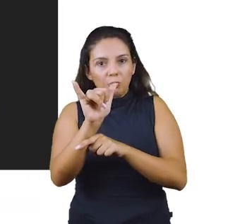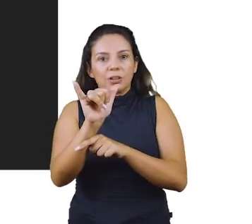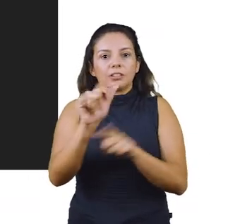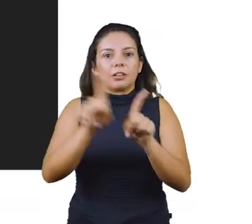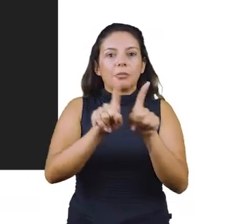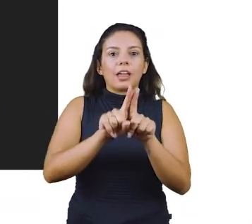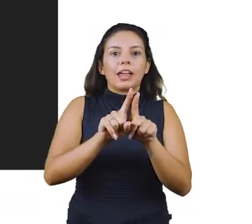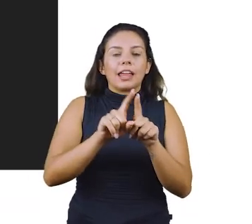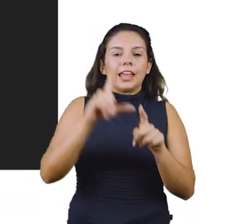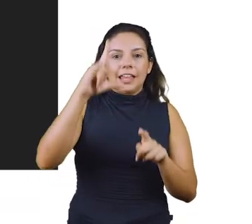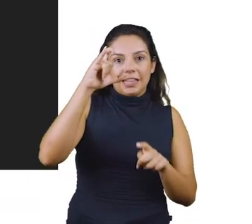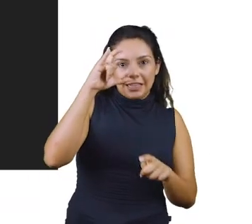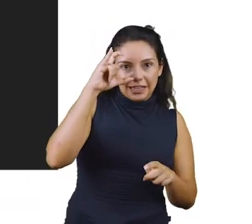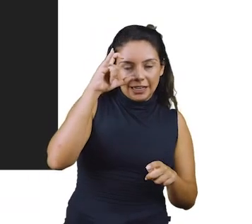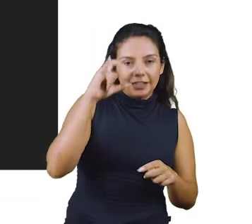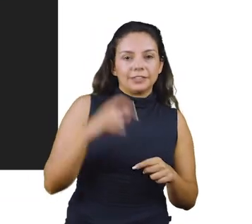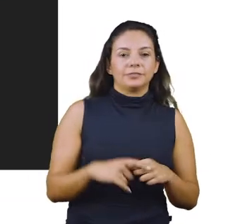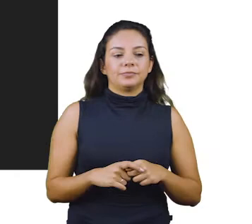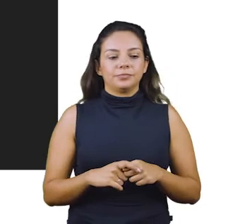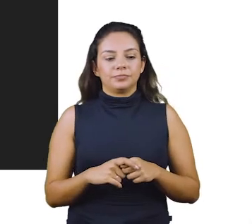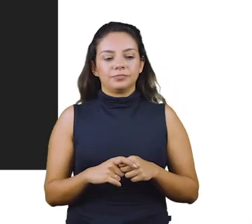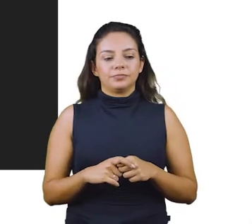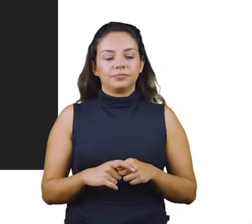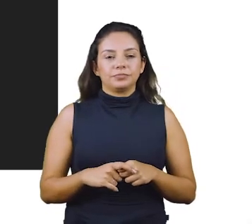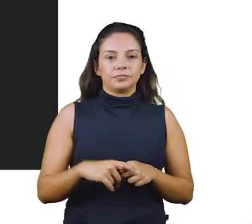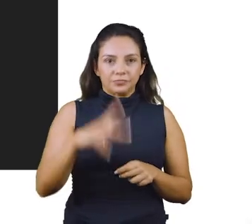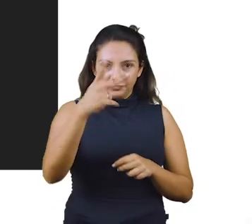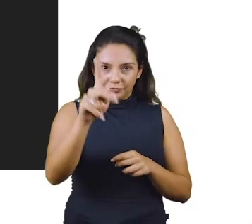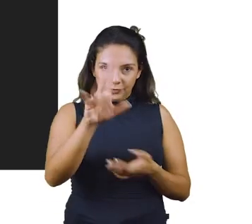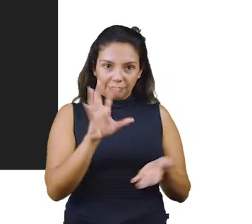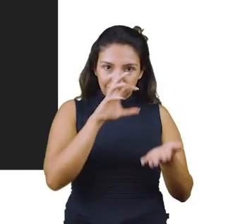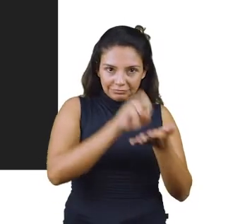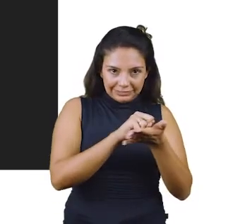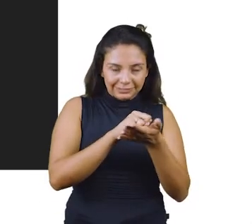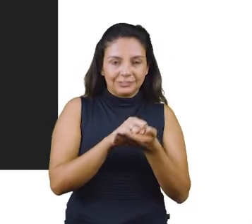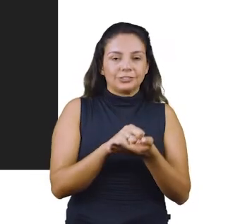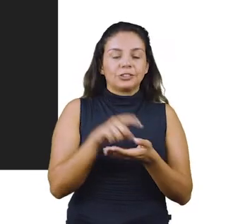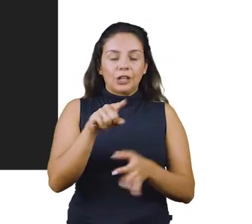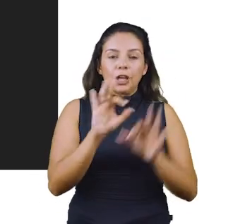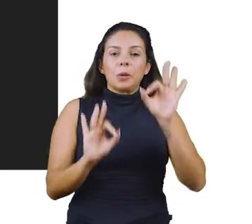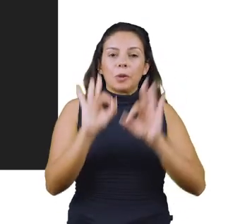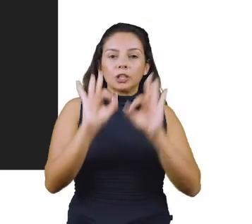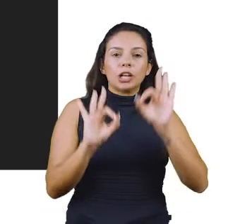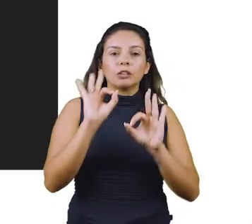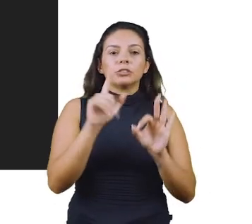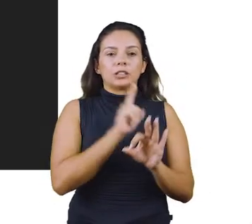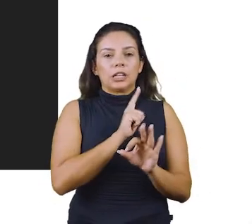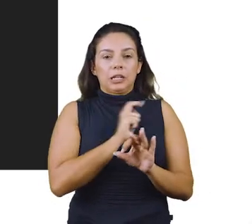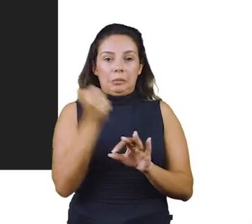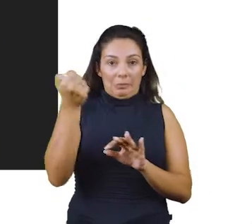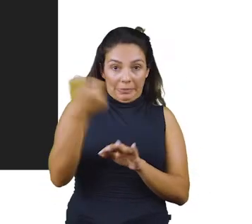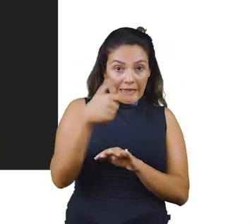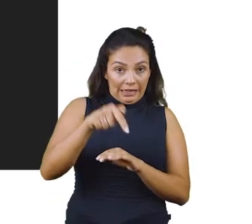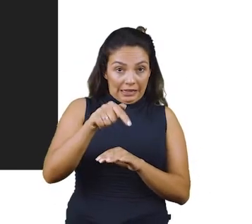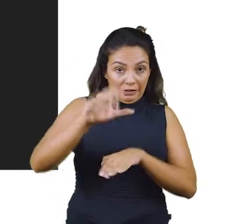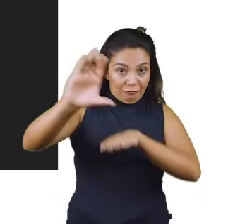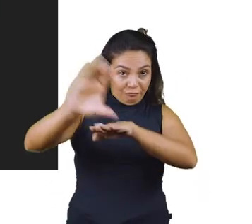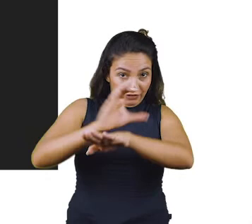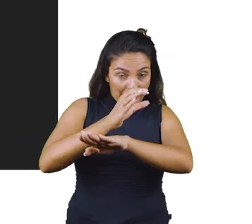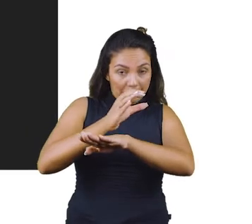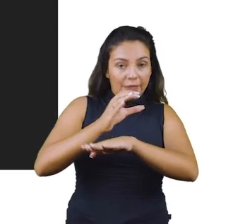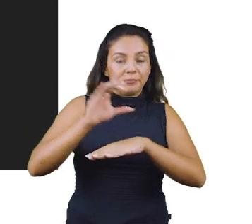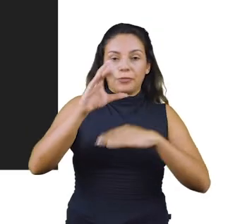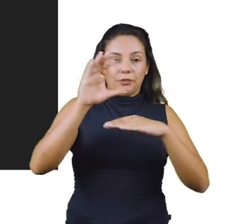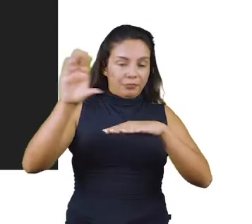por fotos e quadros. Ao fundo, há uma estante de livros. Em Araxá, o projeto conta com o patrocínio da CBMM,